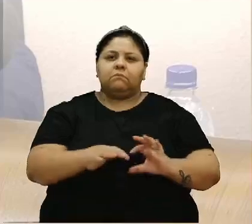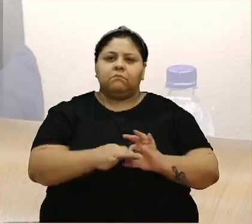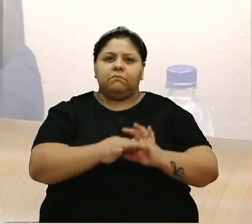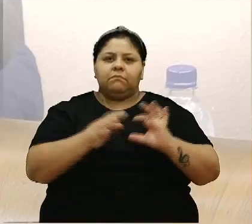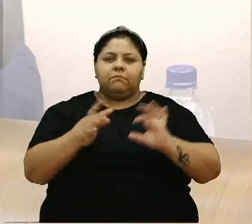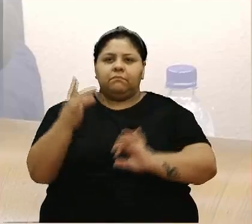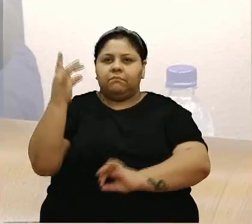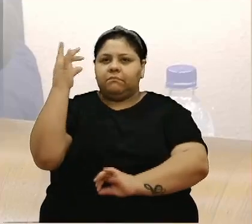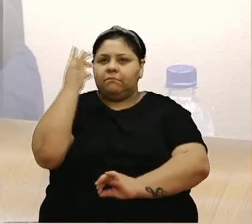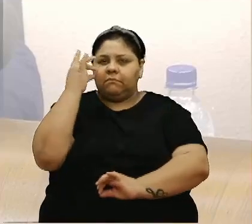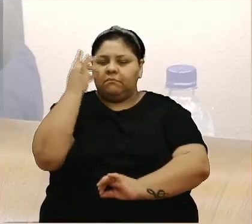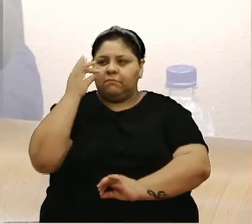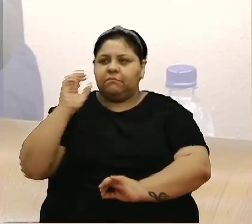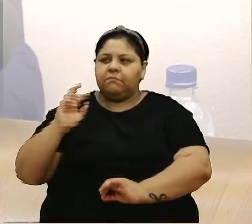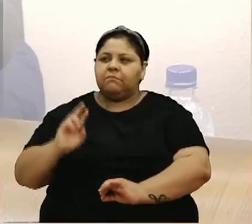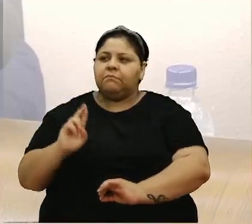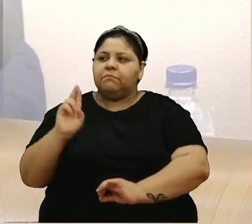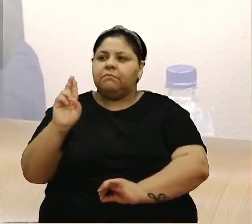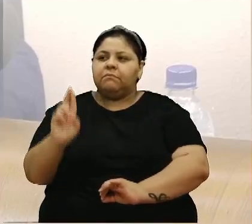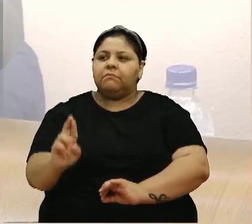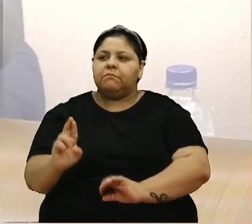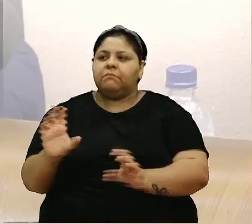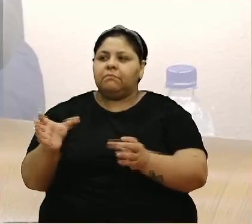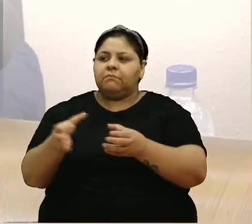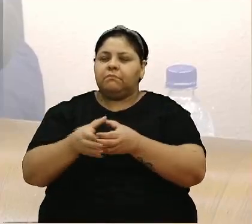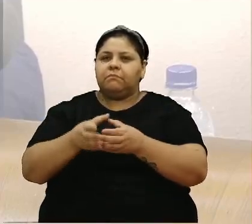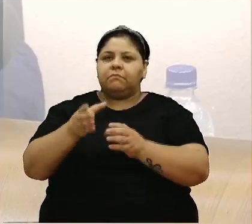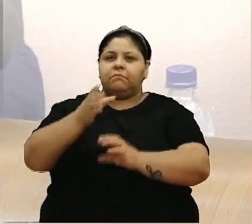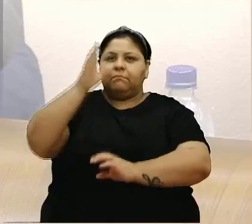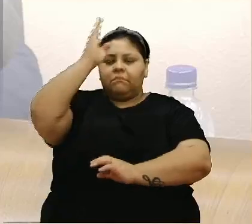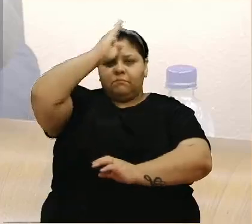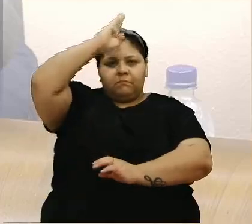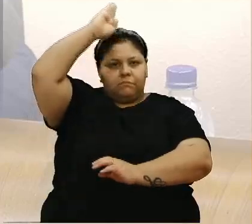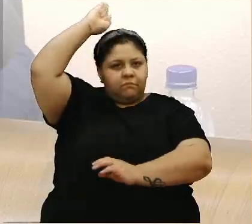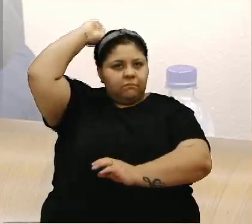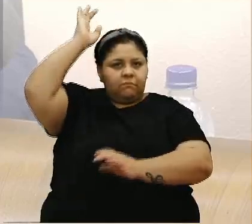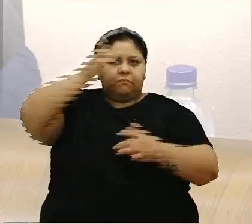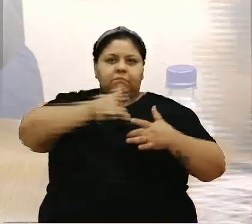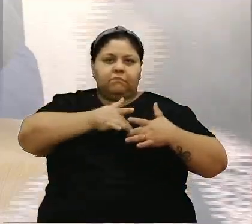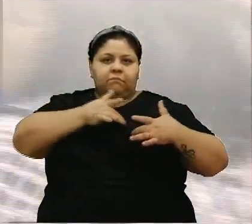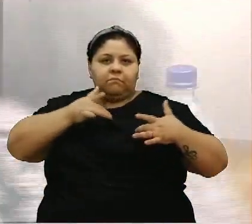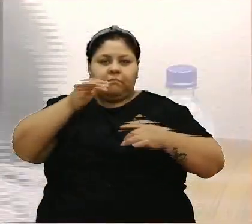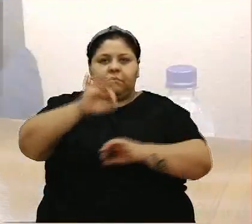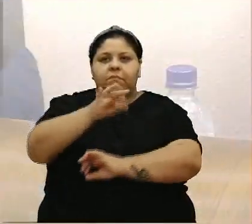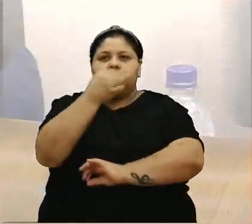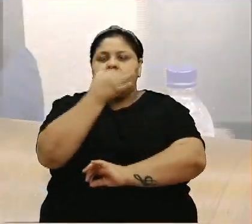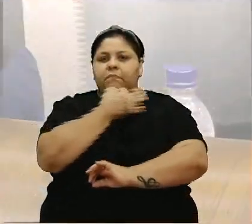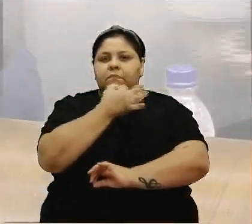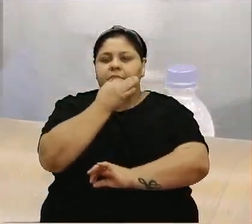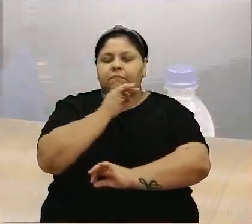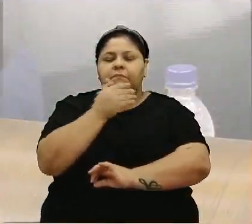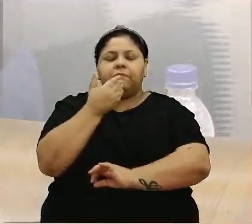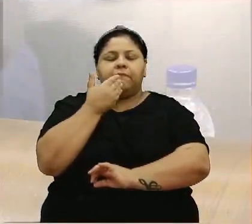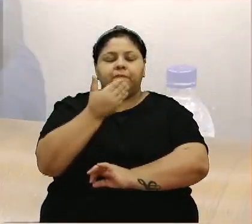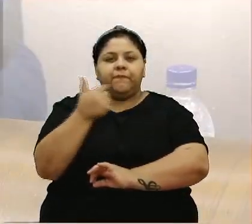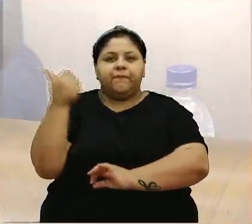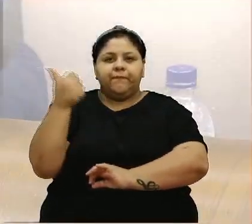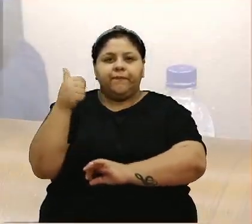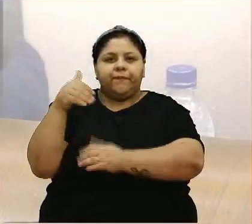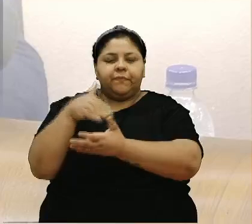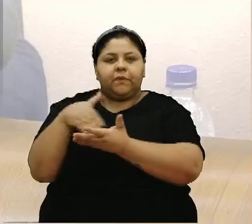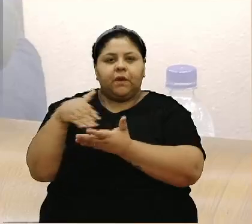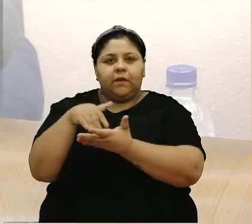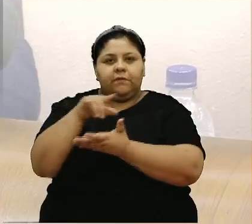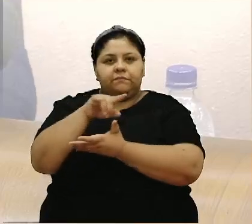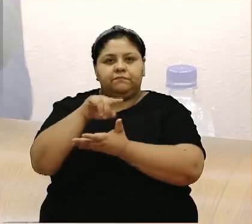com a presença de representantes do Corpo de Bombeiros Voluntários da Rota do Sol de Caxias do Sul. Solicito ao primeiro secretário que